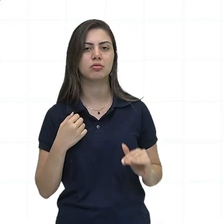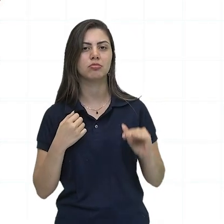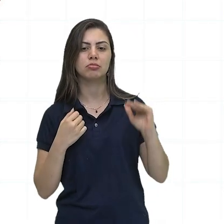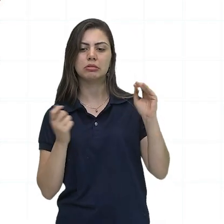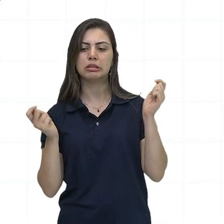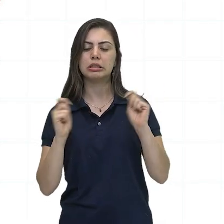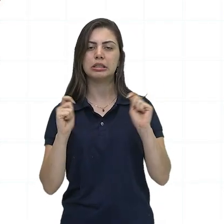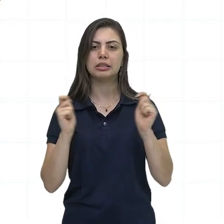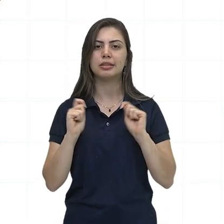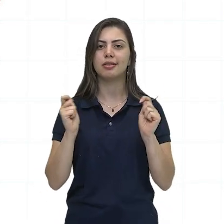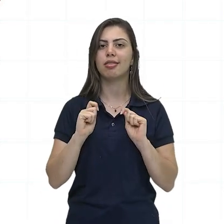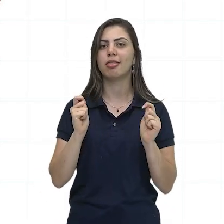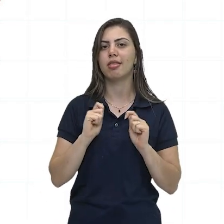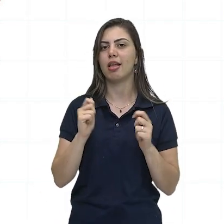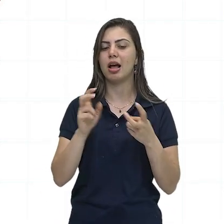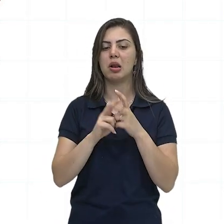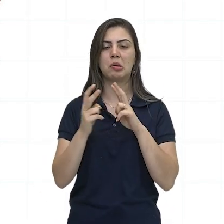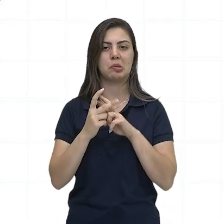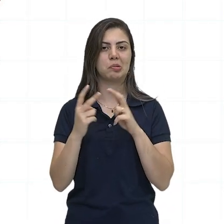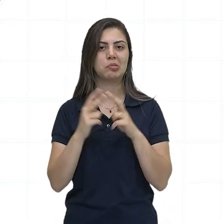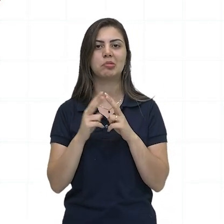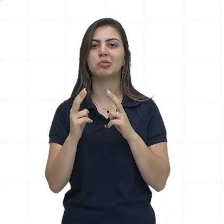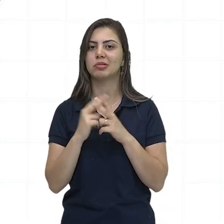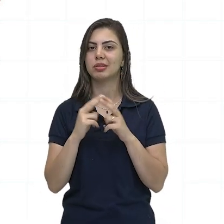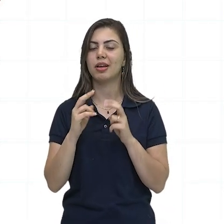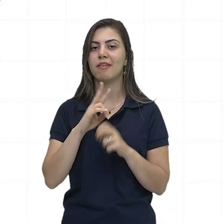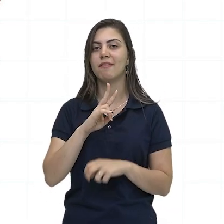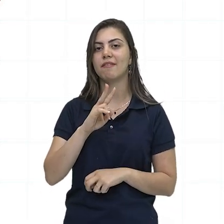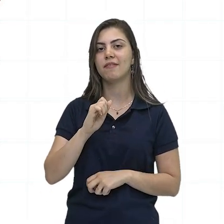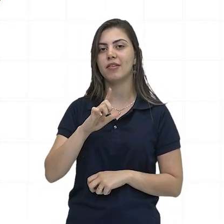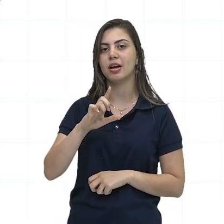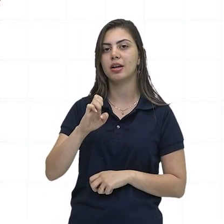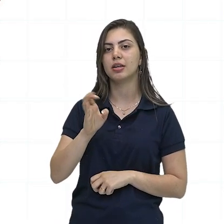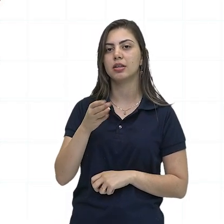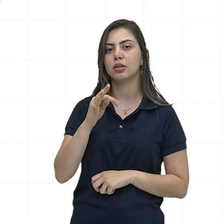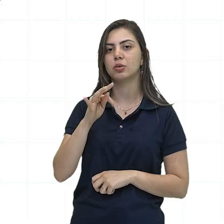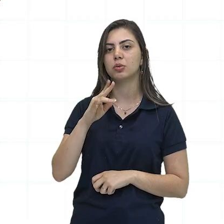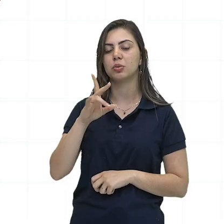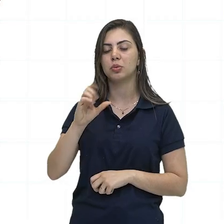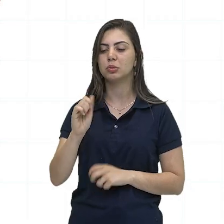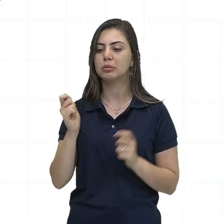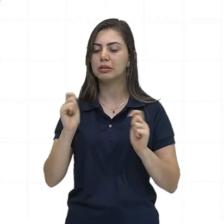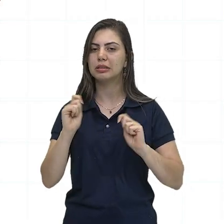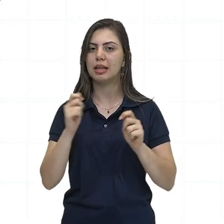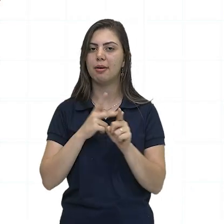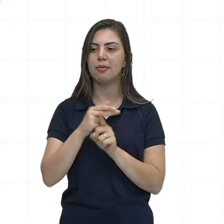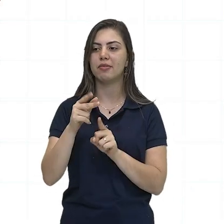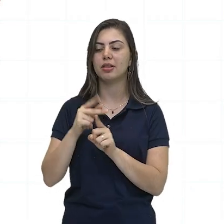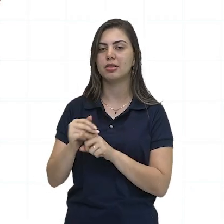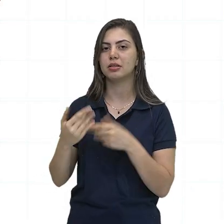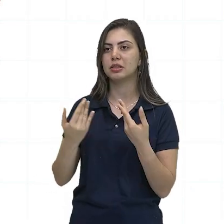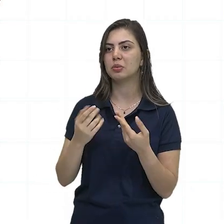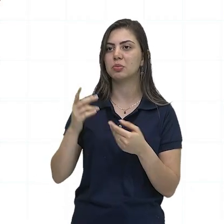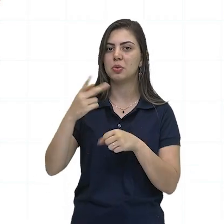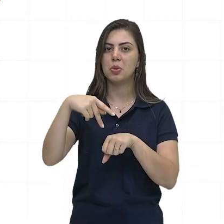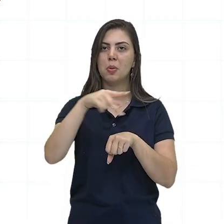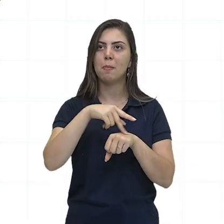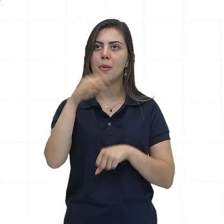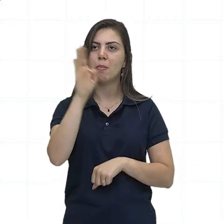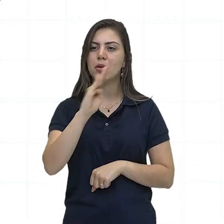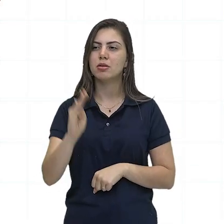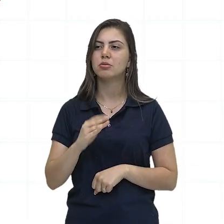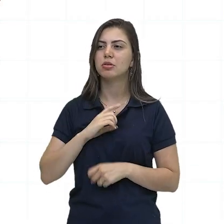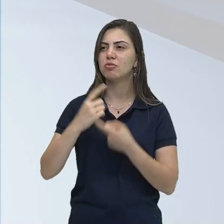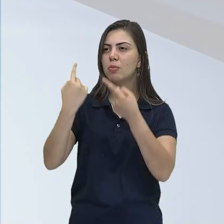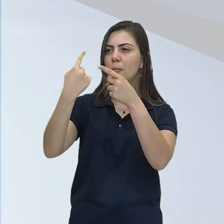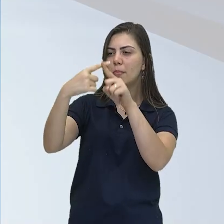tudo. Tá bom? E ele saiu aí desafiando vários lutadores do nosso país, inclusive